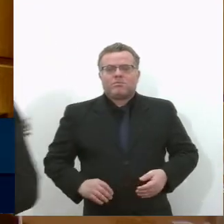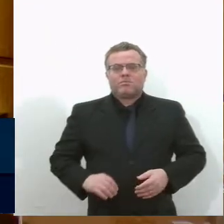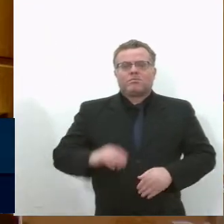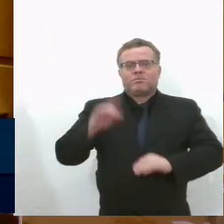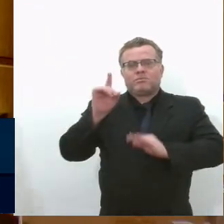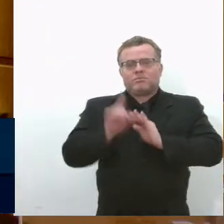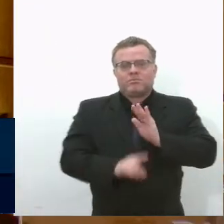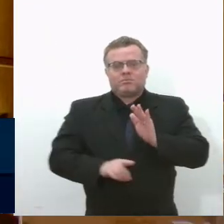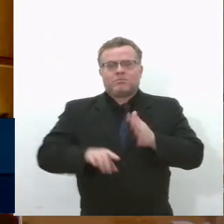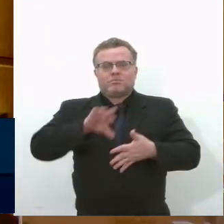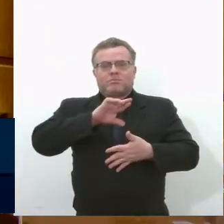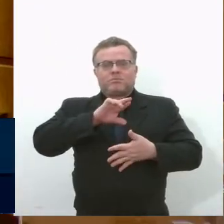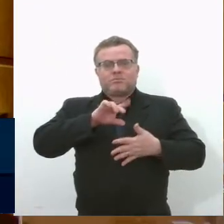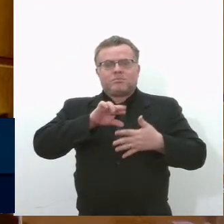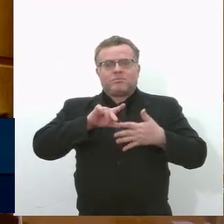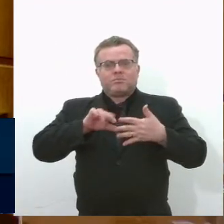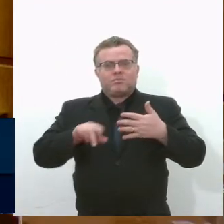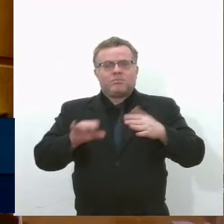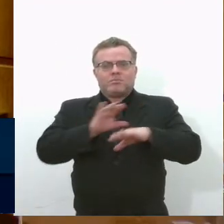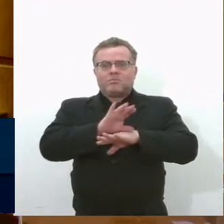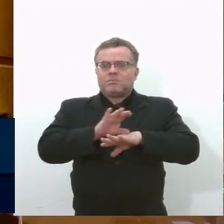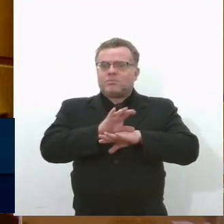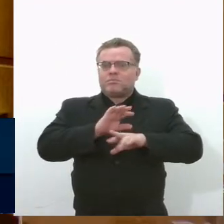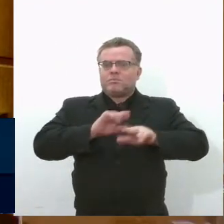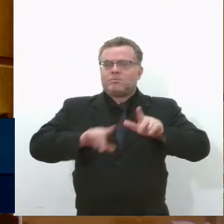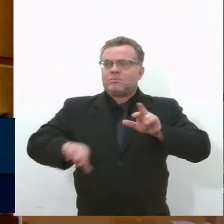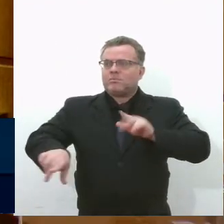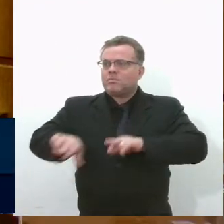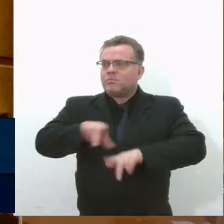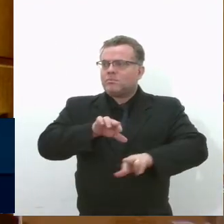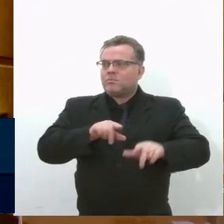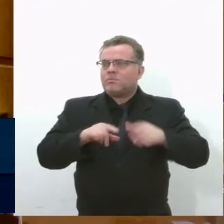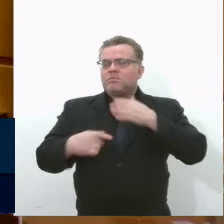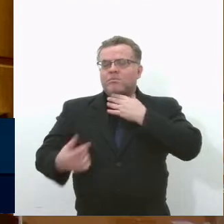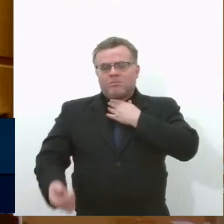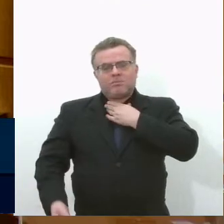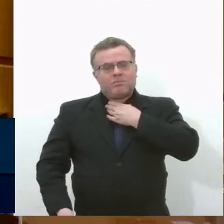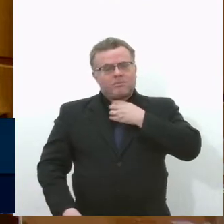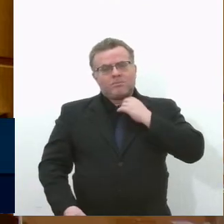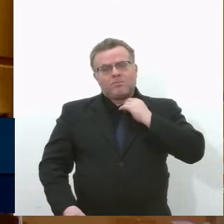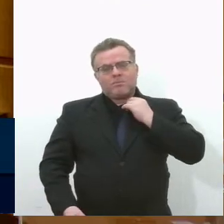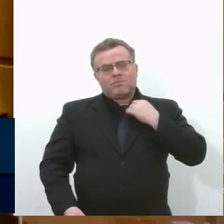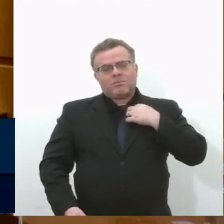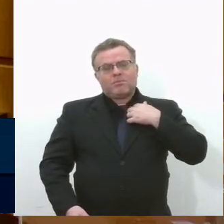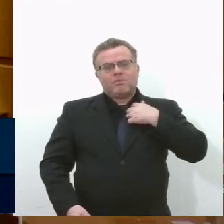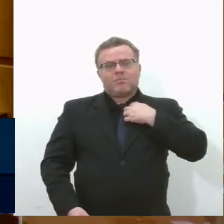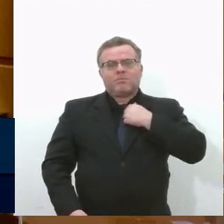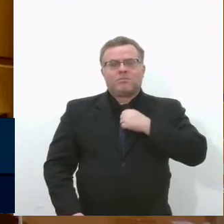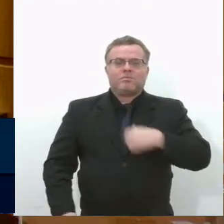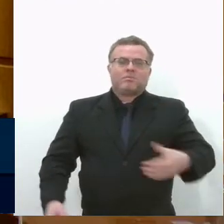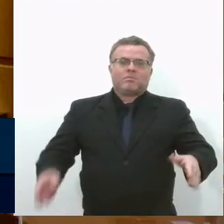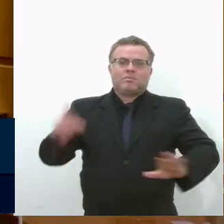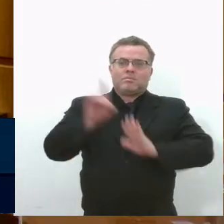direito não sei o quê, direito não sei o quê. Direito é direito.